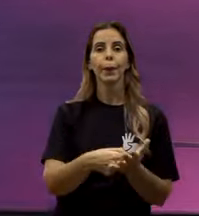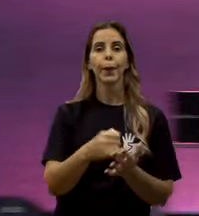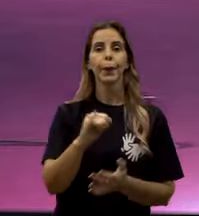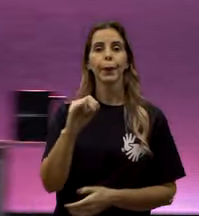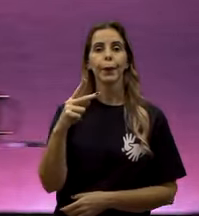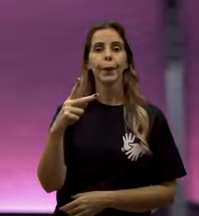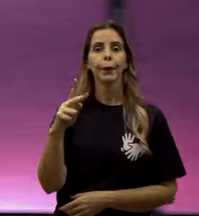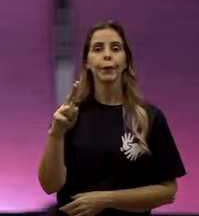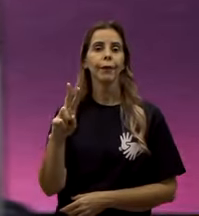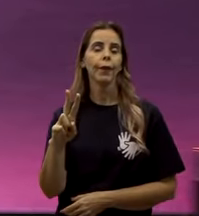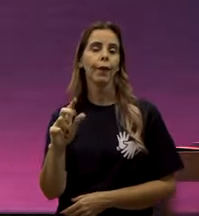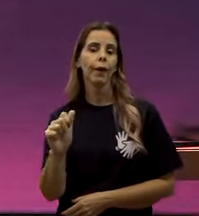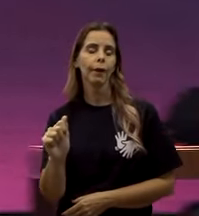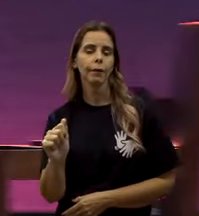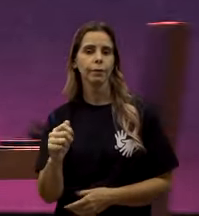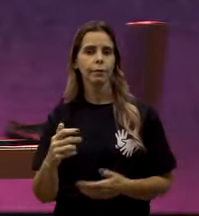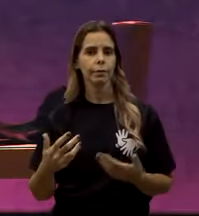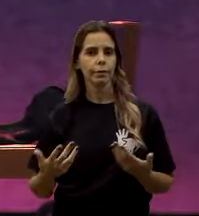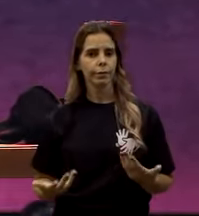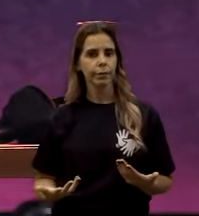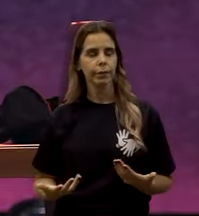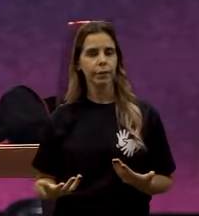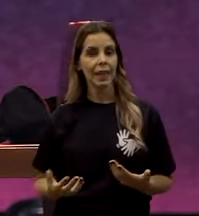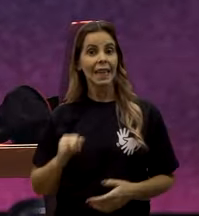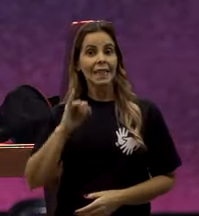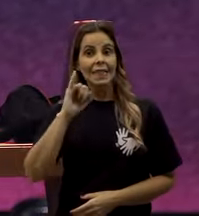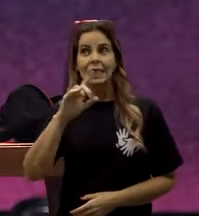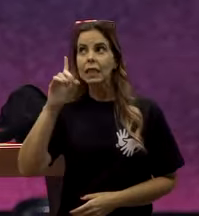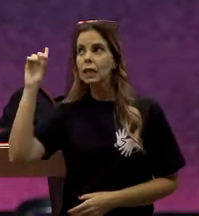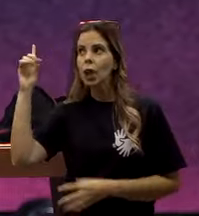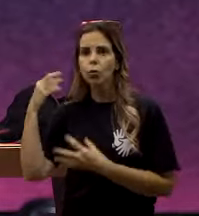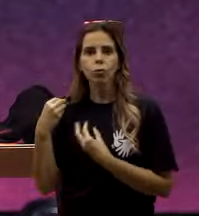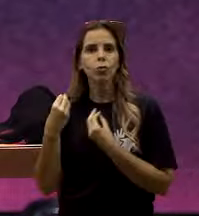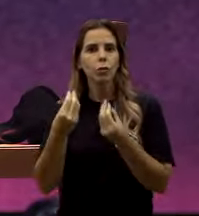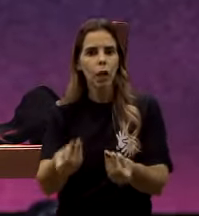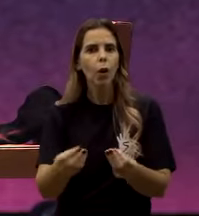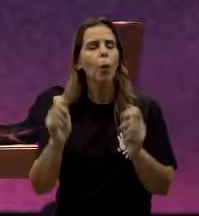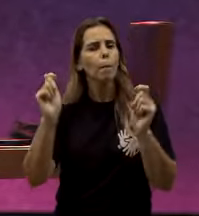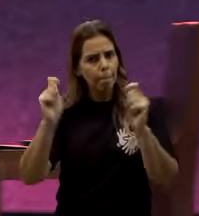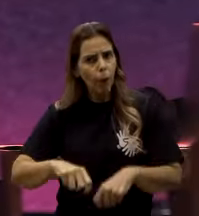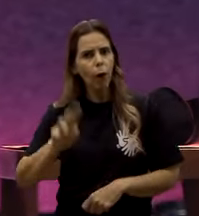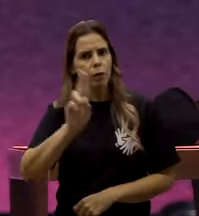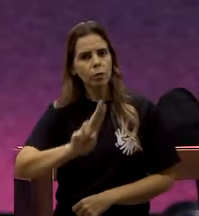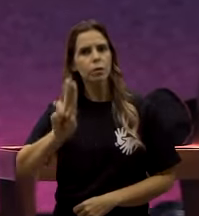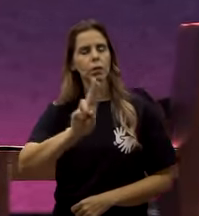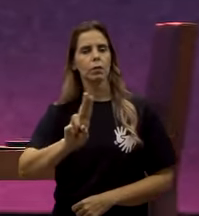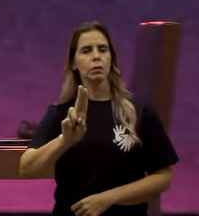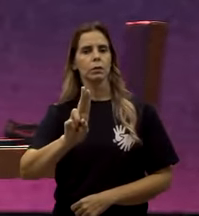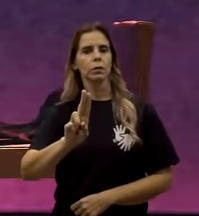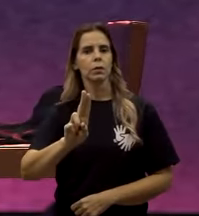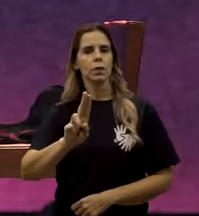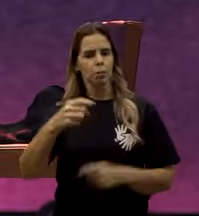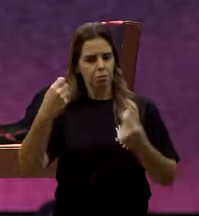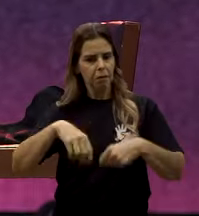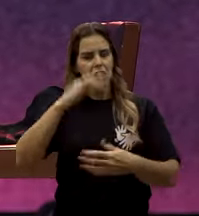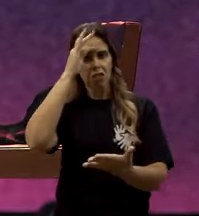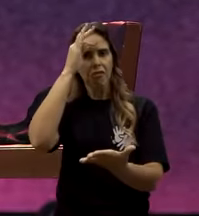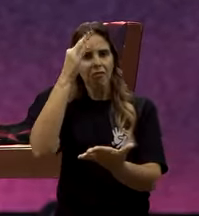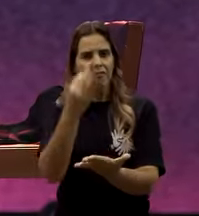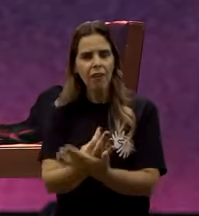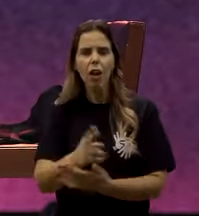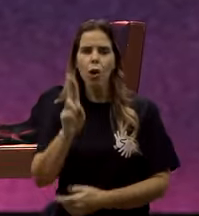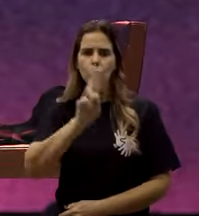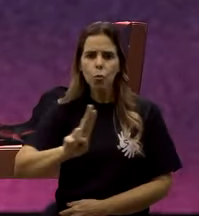não você não pegou o que eu falei pega na mão de alguém e diga assim se Deus te deu meu filho pode usar vai usa a tua fé usa a tua